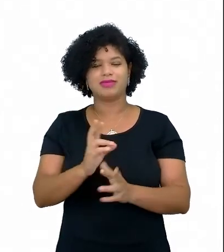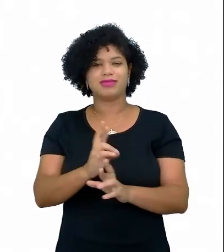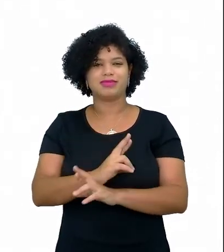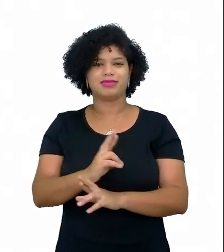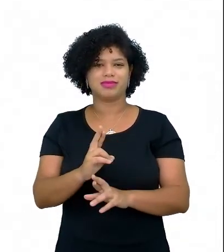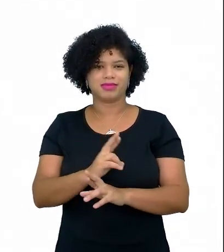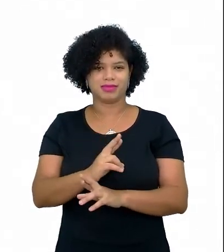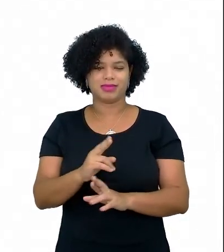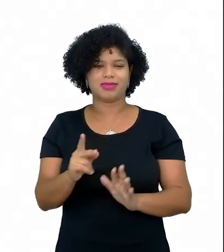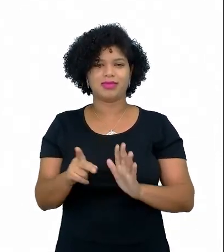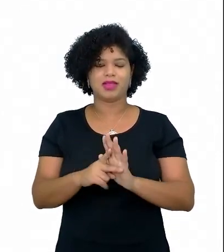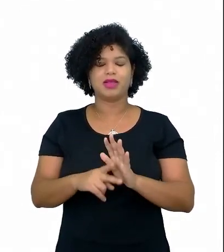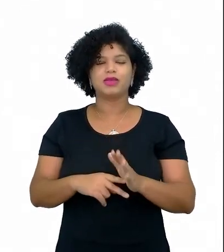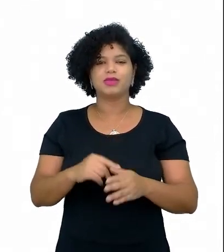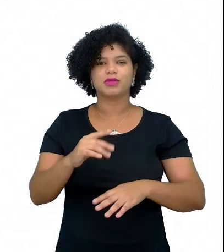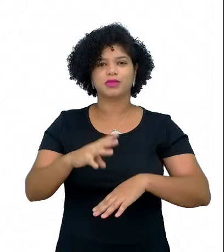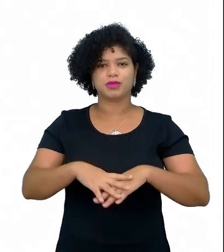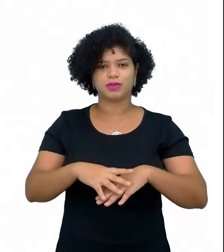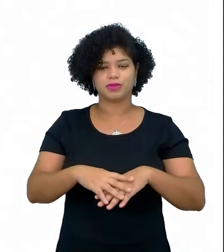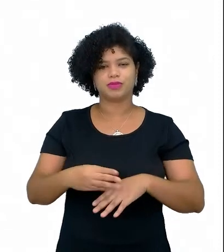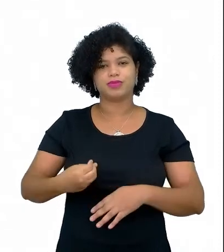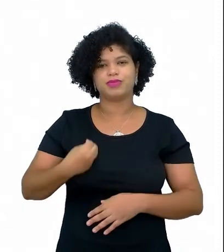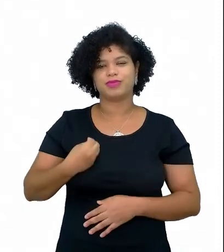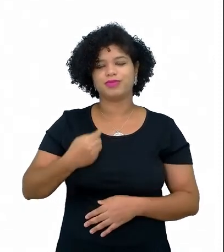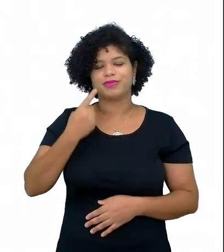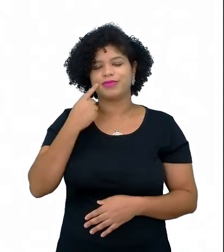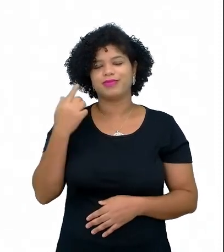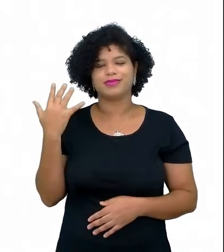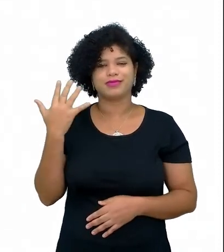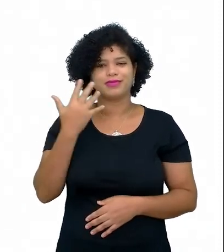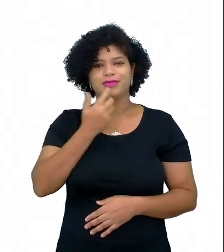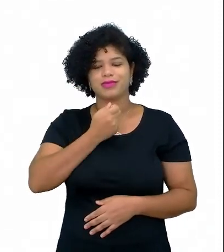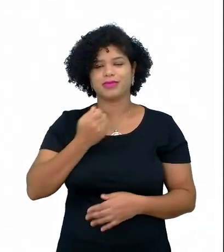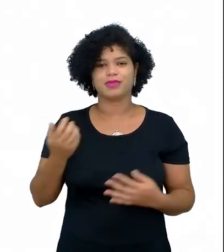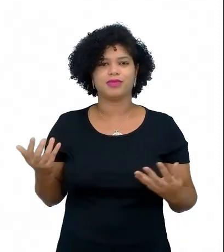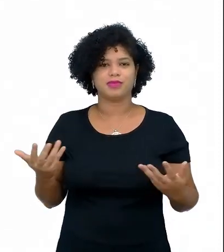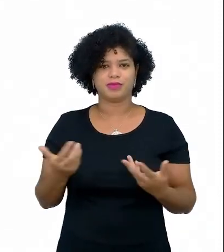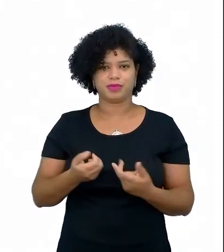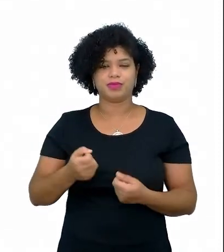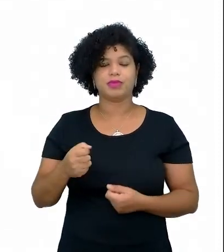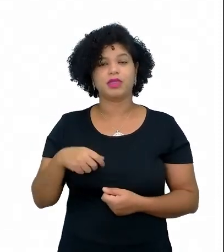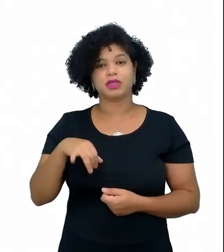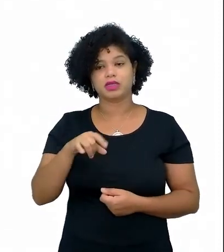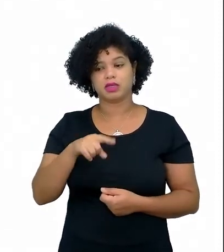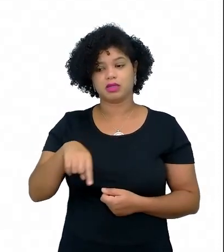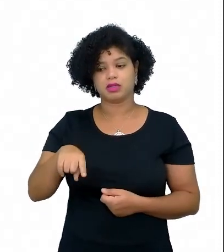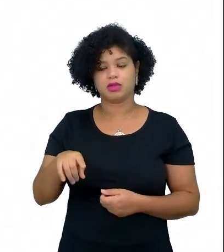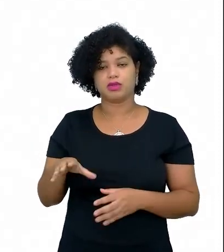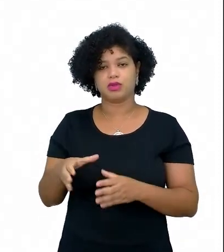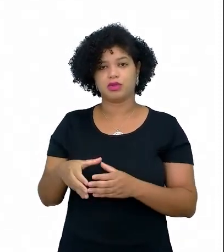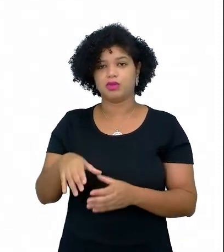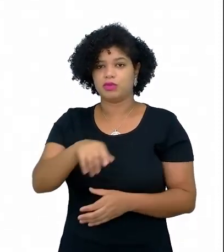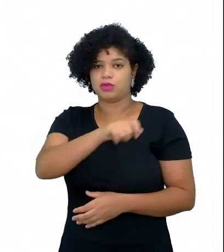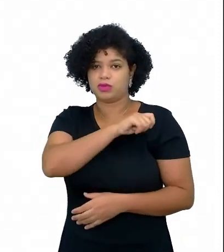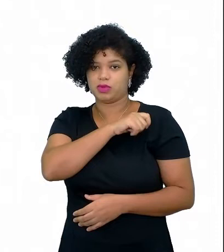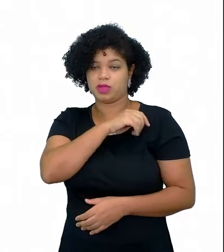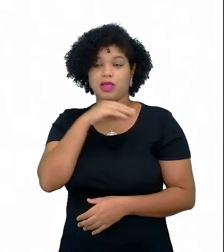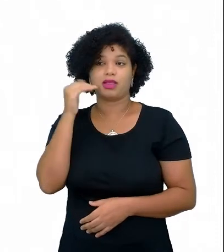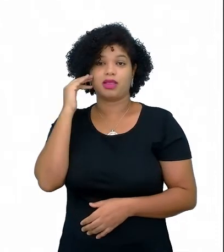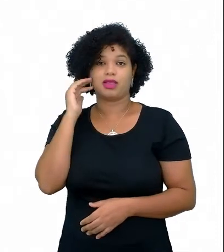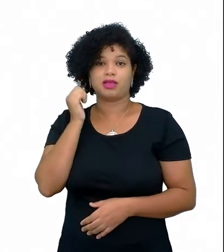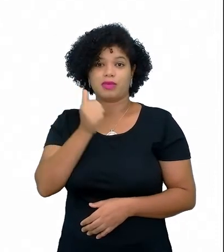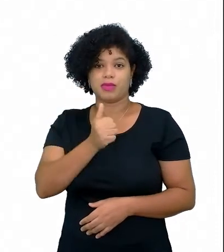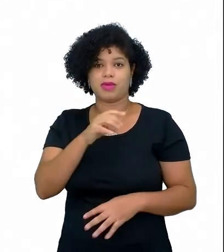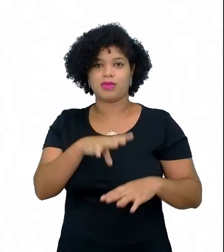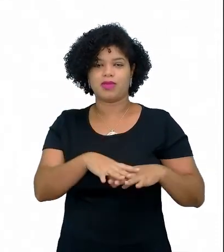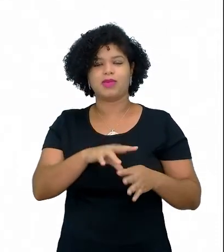que tornam esse letramento matemático lindo, maravilhoso. Então, quanto mais letrado for a pessoa matematicamente, mais